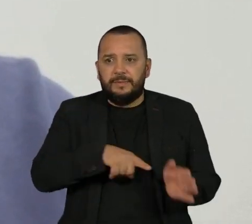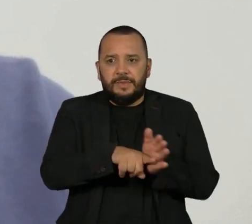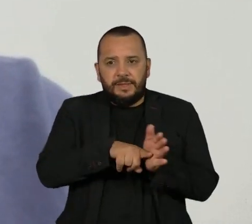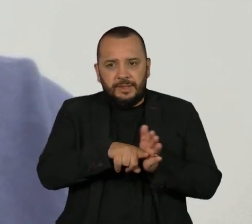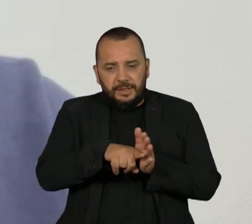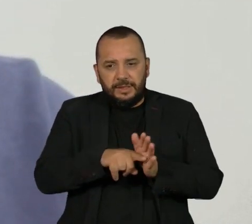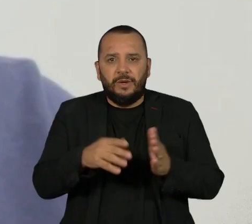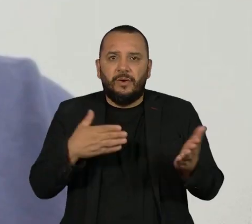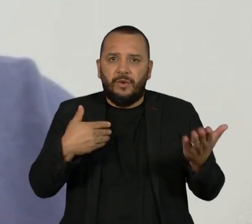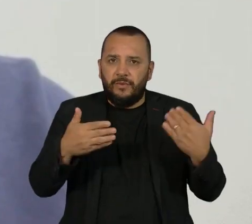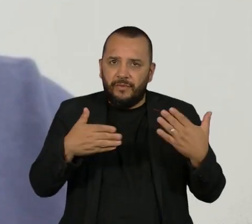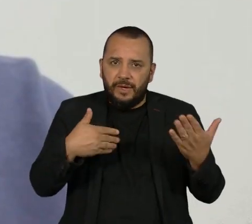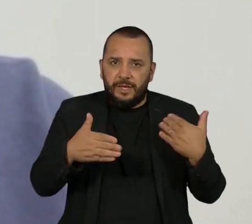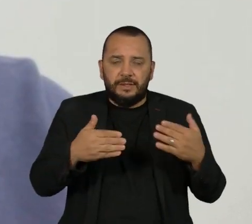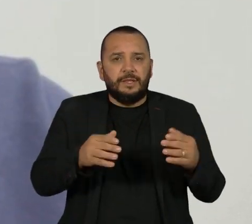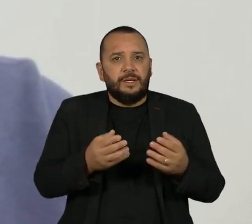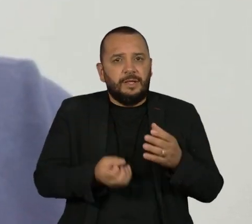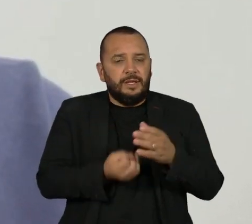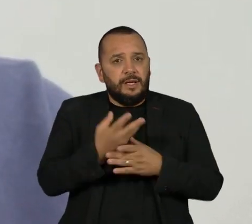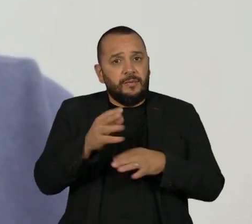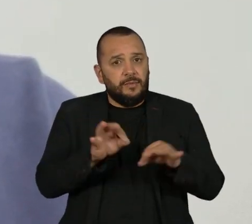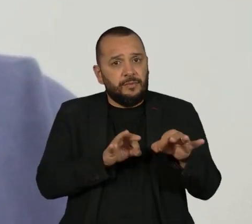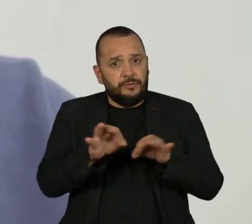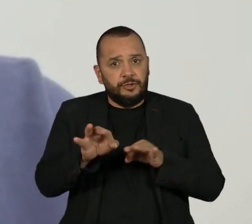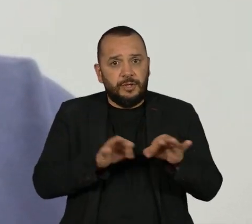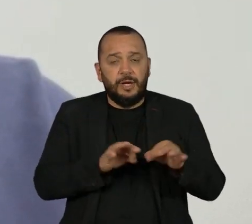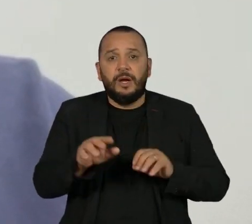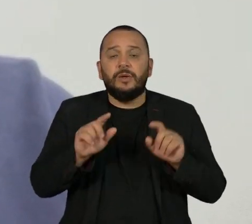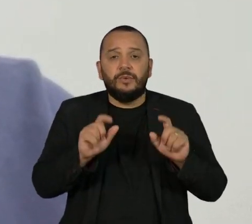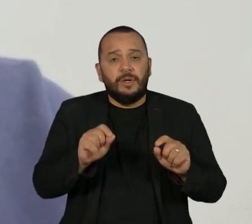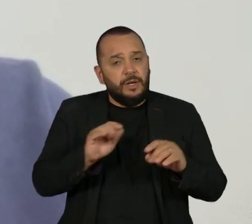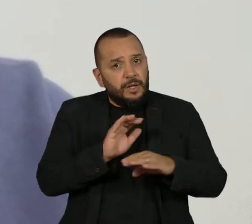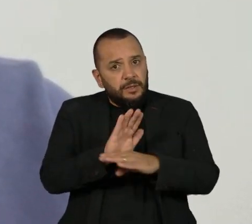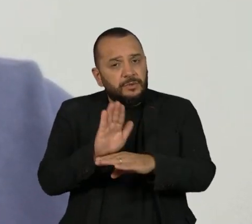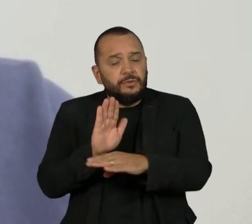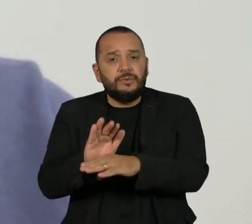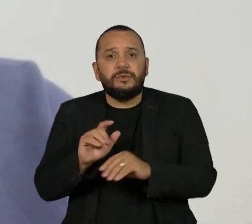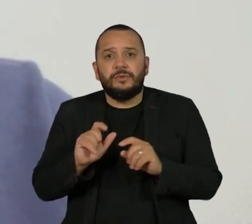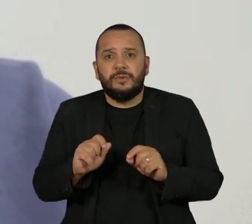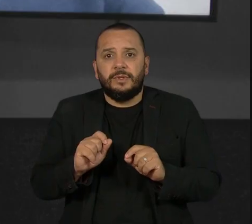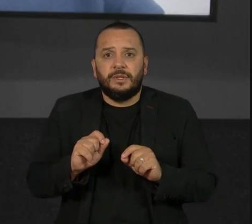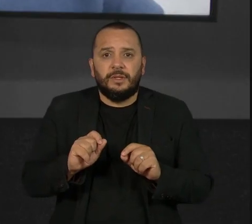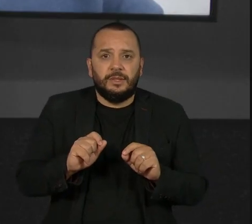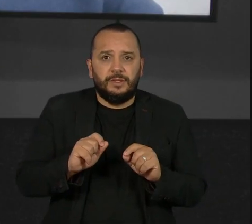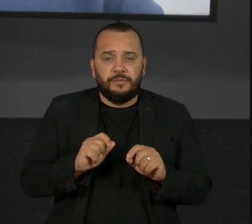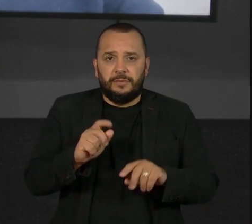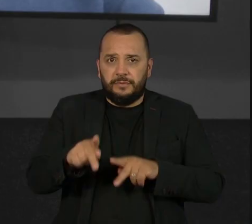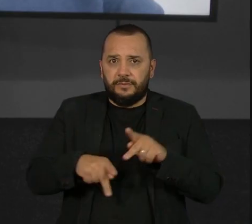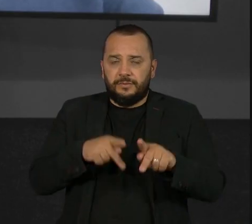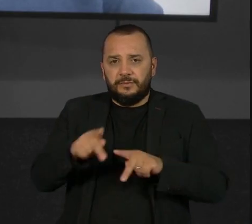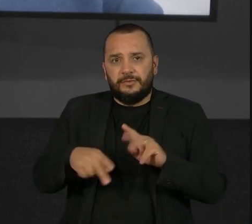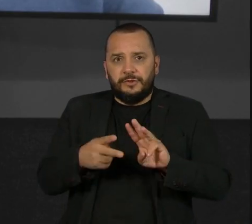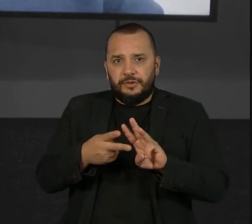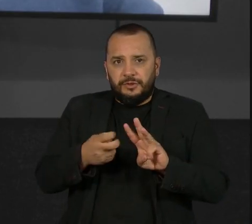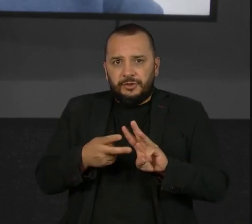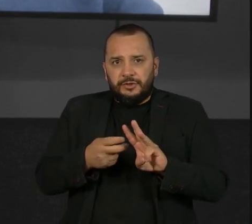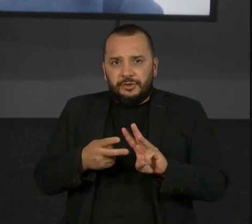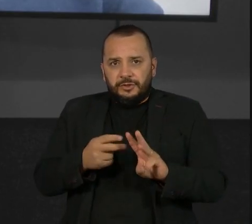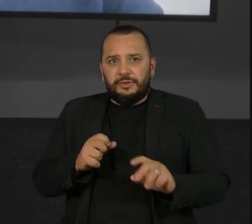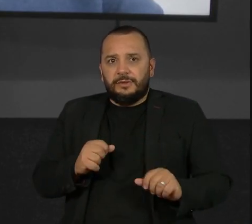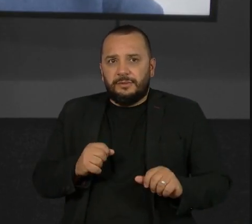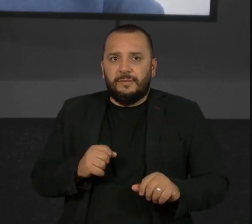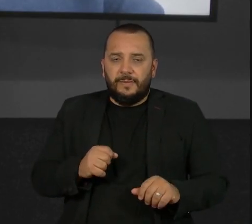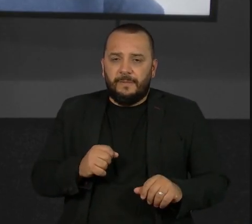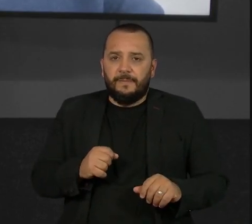criar programas que realmente beneficiem, né, a população da região, né? Não somente, né,